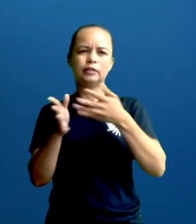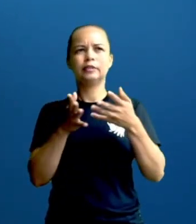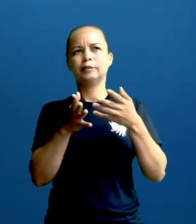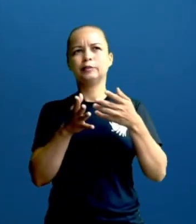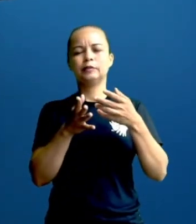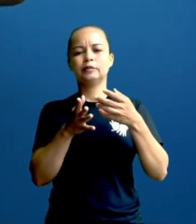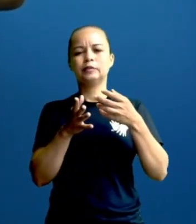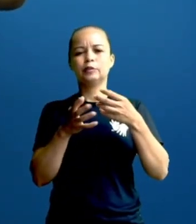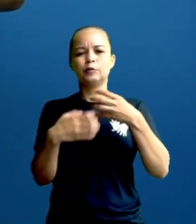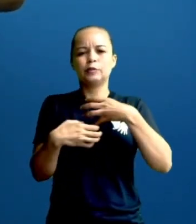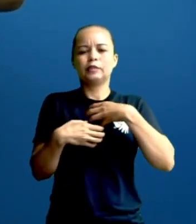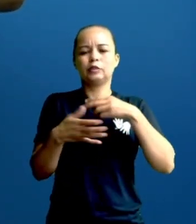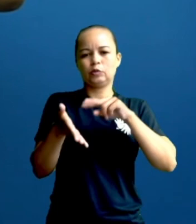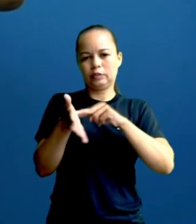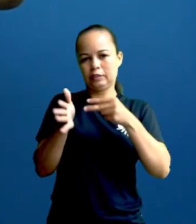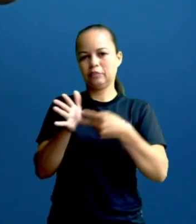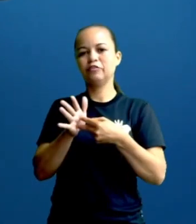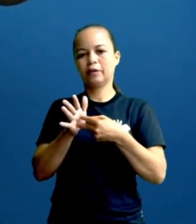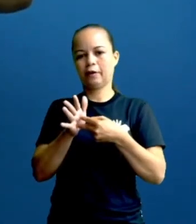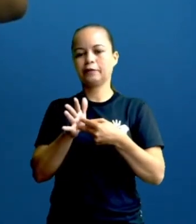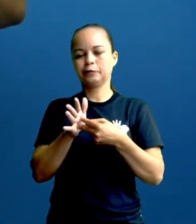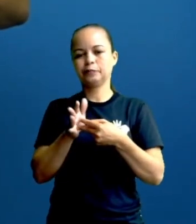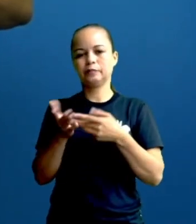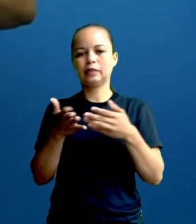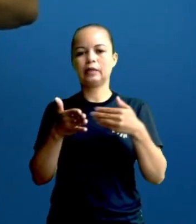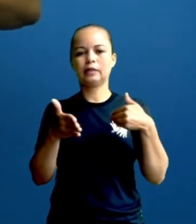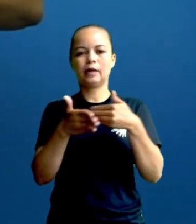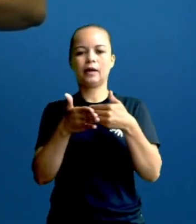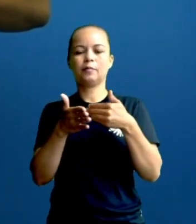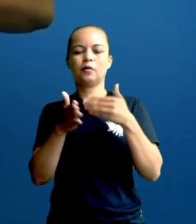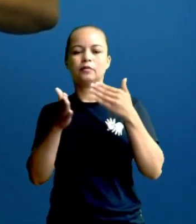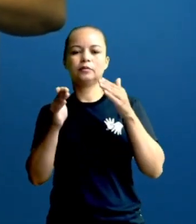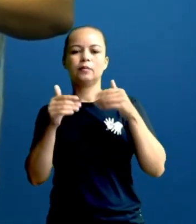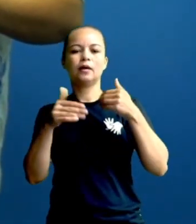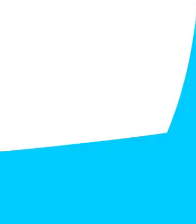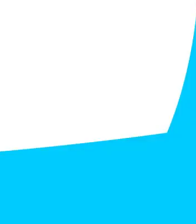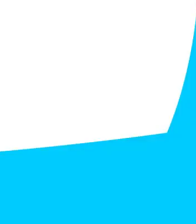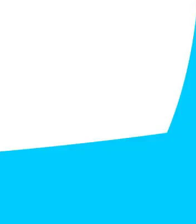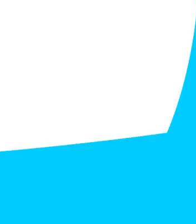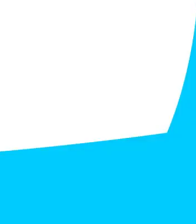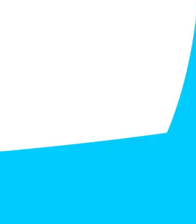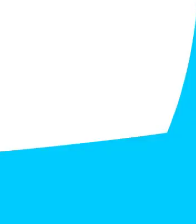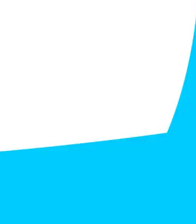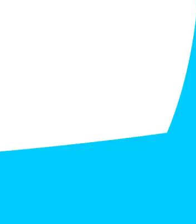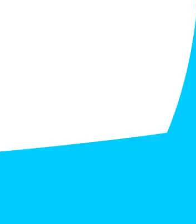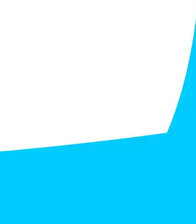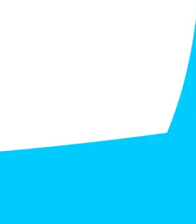do ou seja duplo significado até a aula da próxima semana